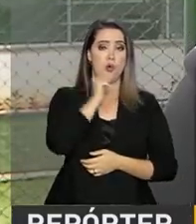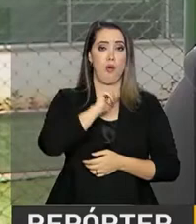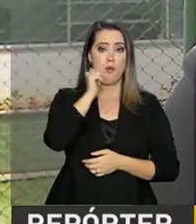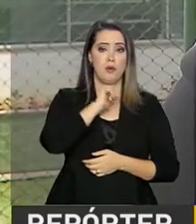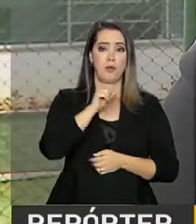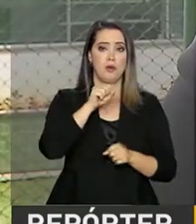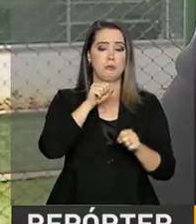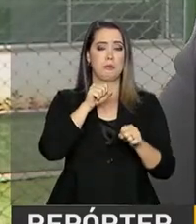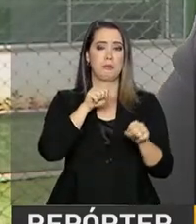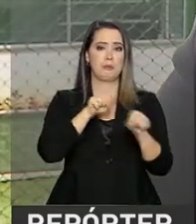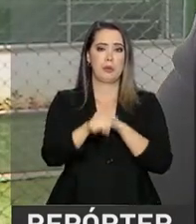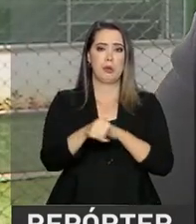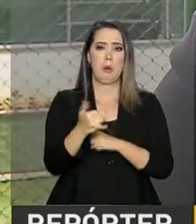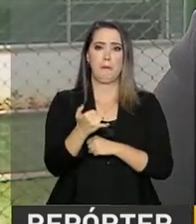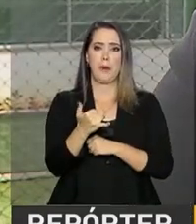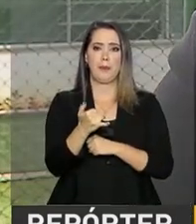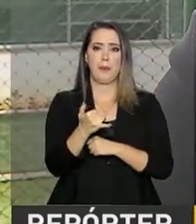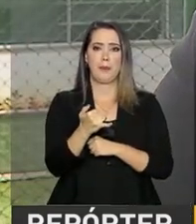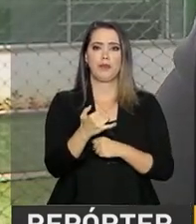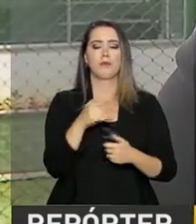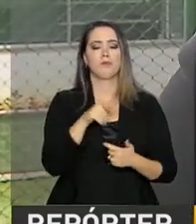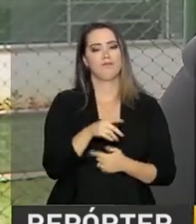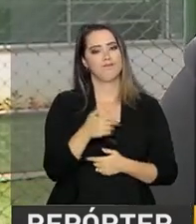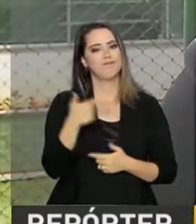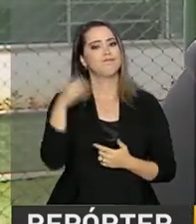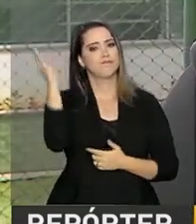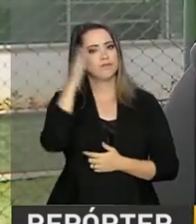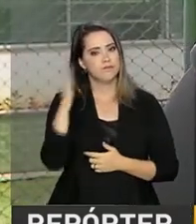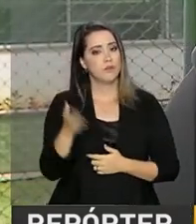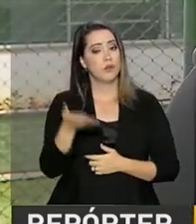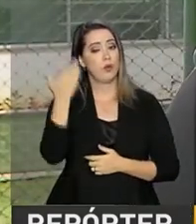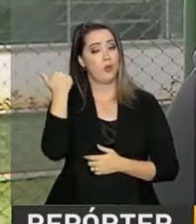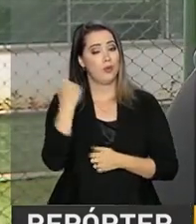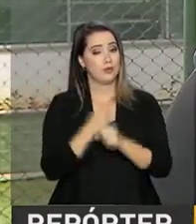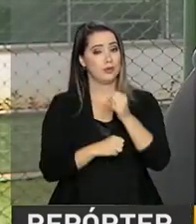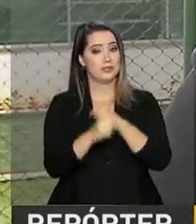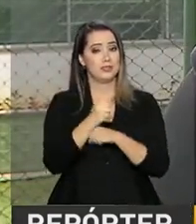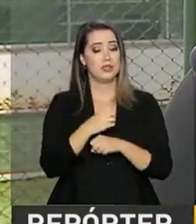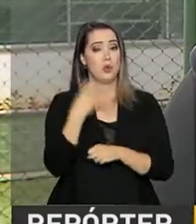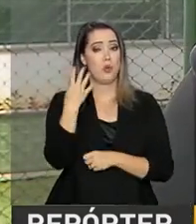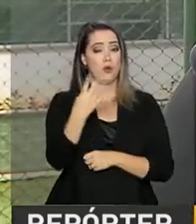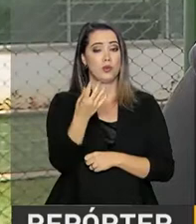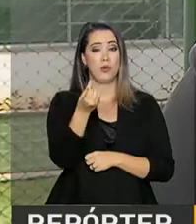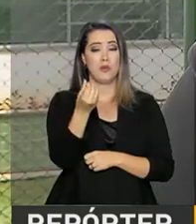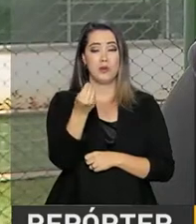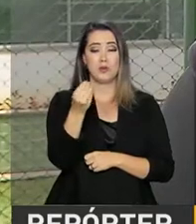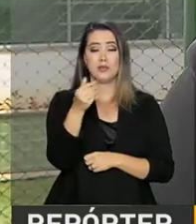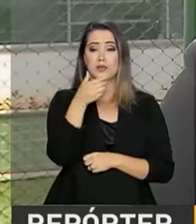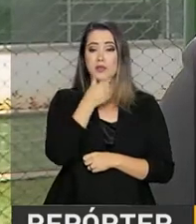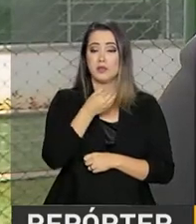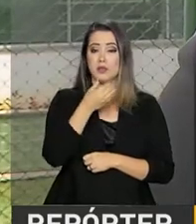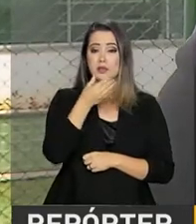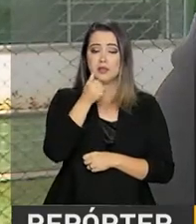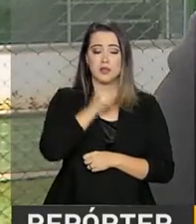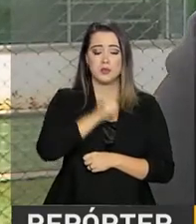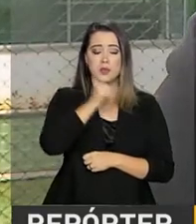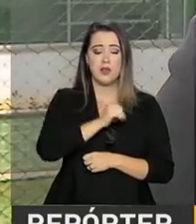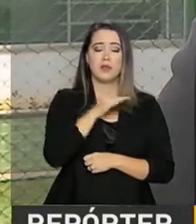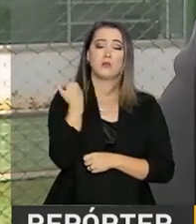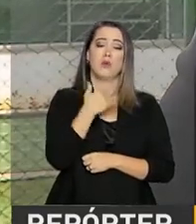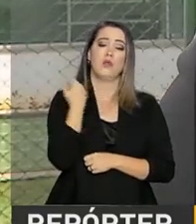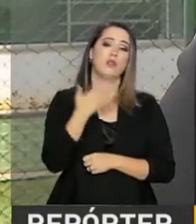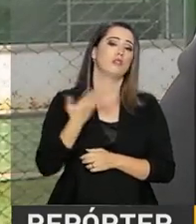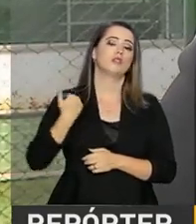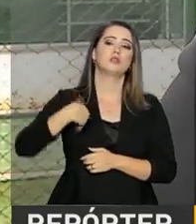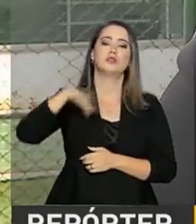assassinada no brasil em 2016 foram mais de 4.600 mortes em 2015 mais 75 mil denúncias